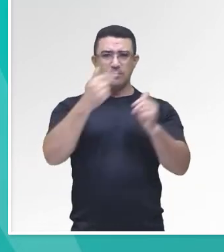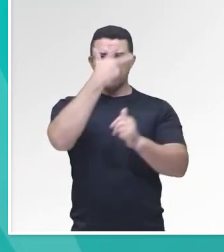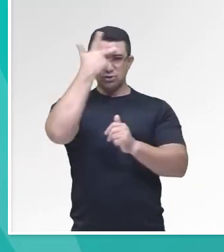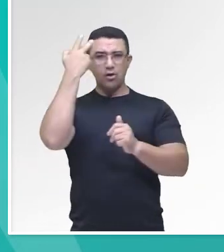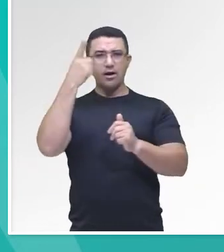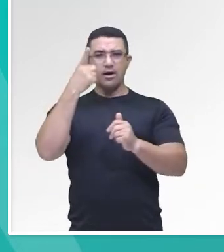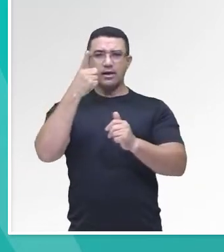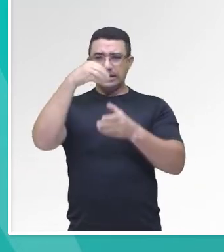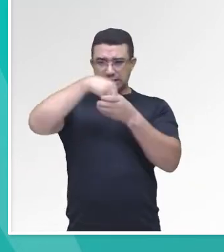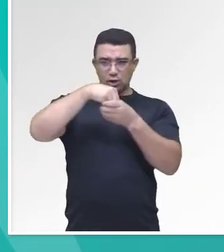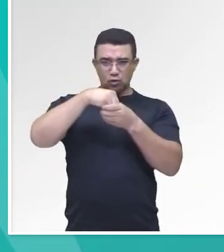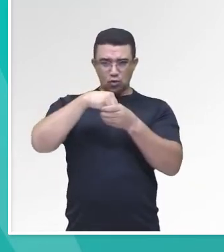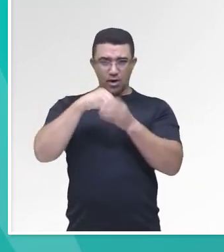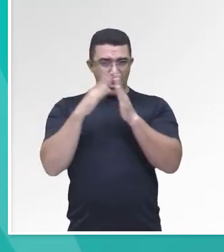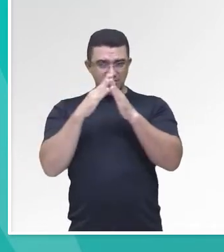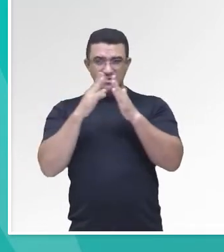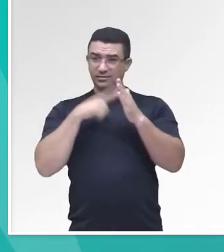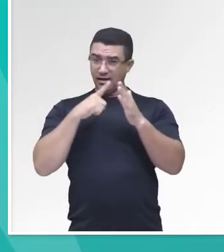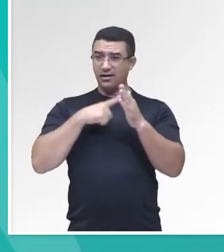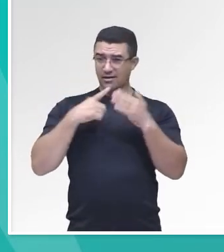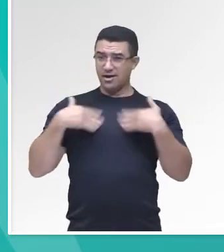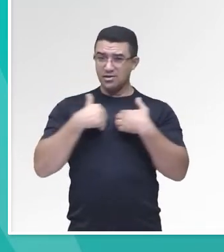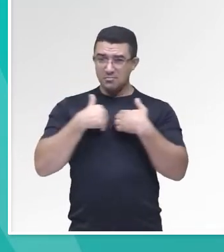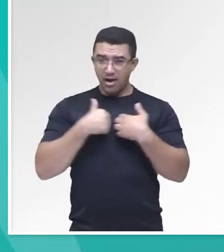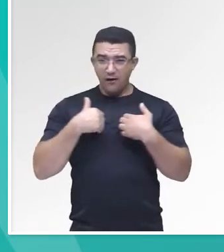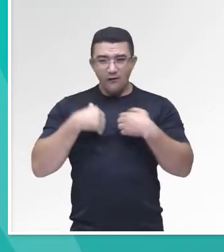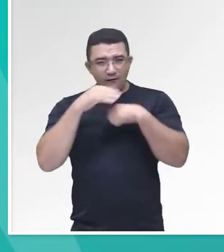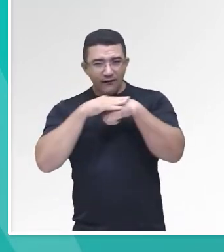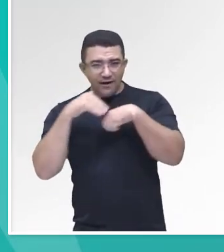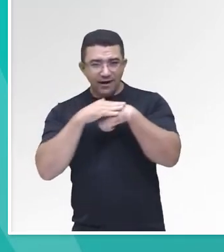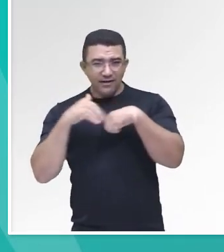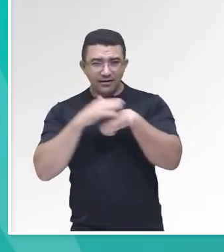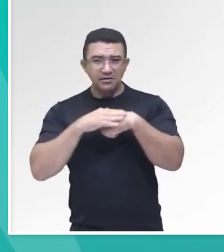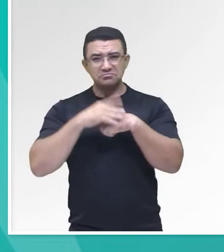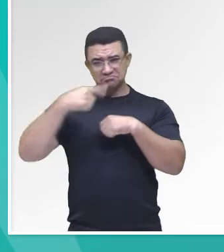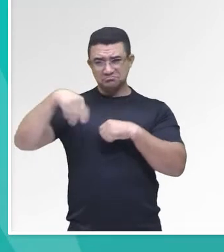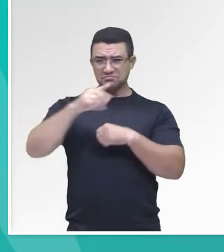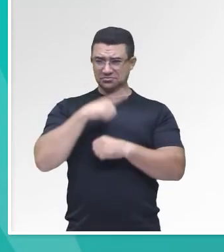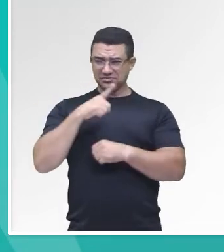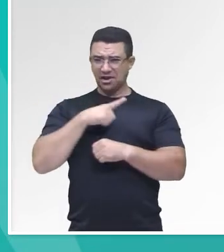animal de estimação. Quem tem aí um gatinho em casa?